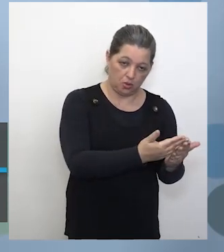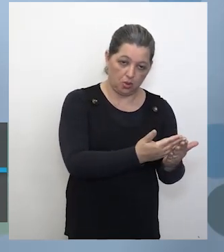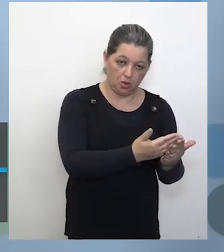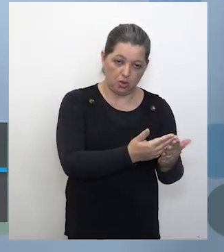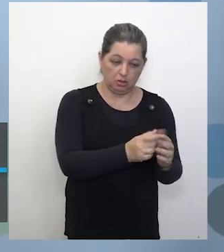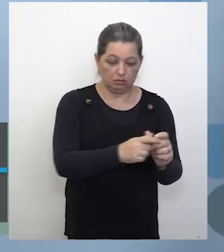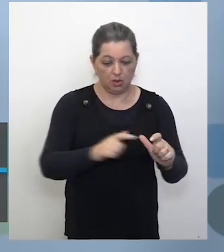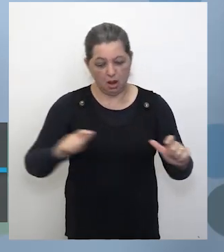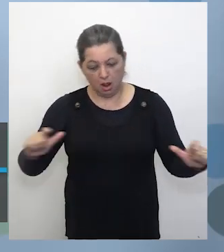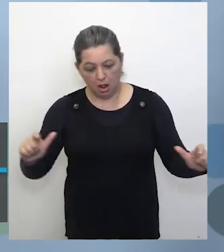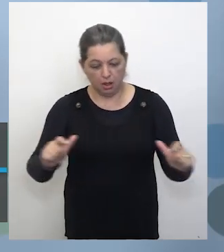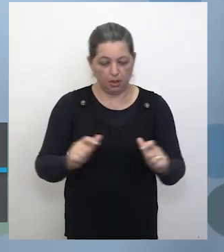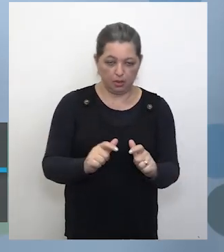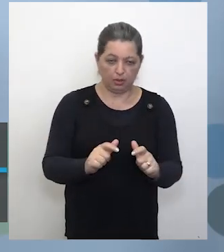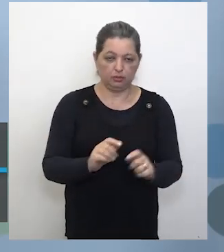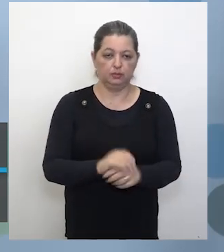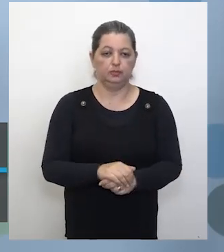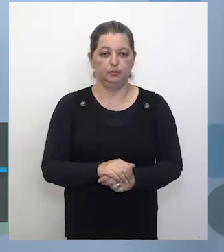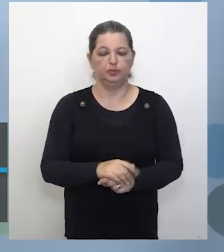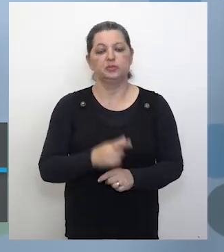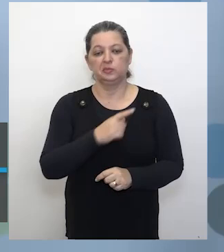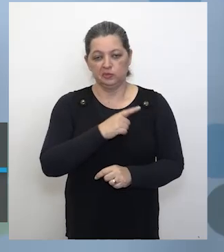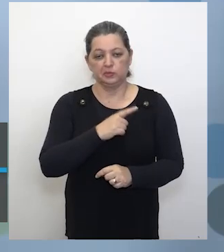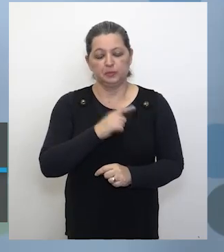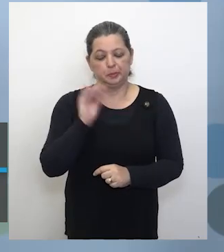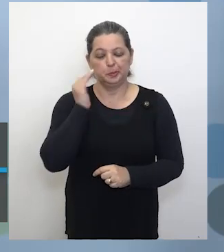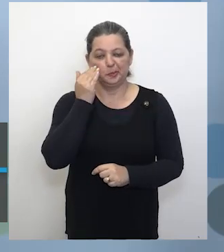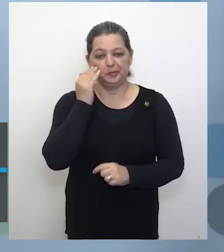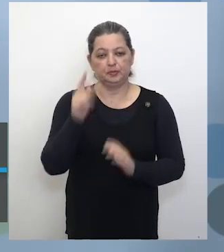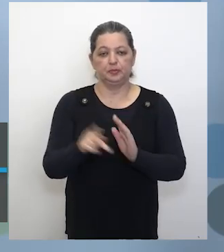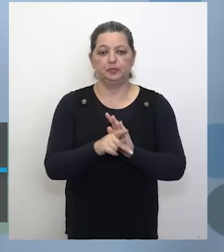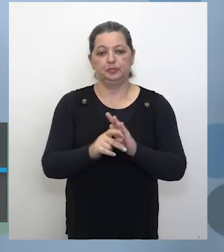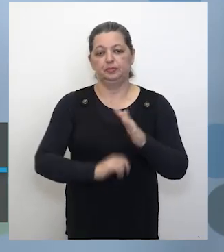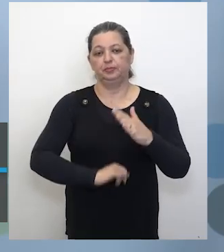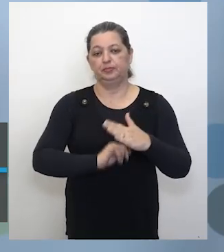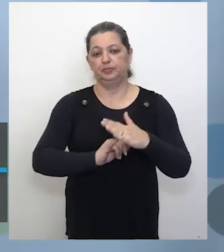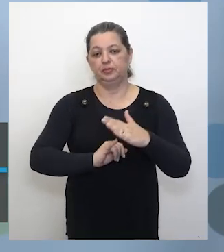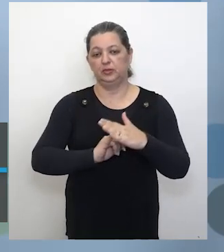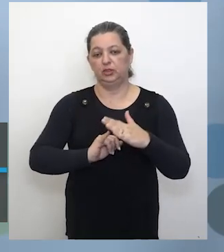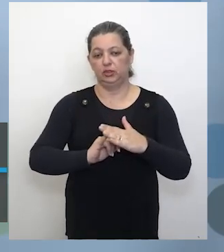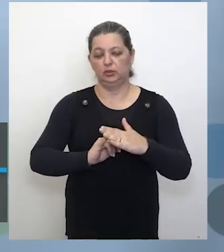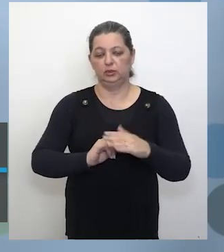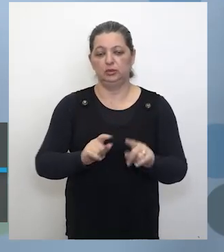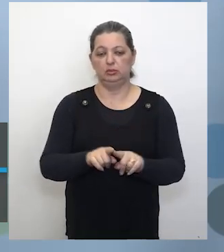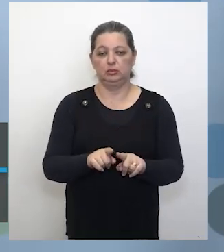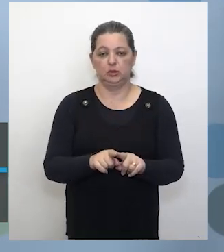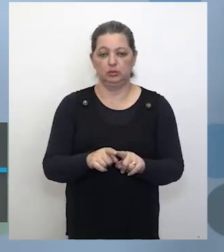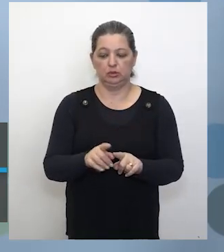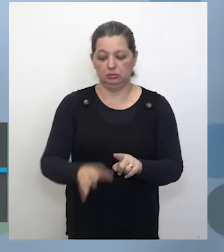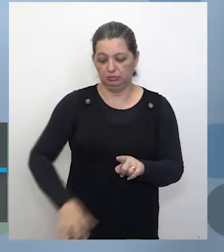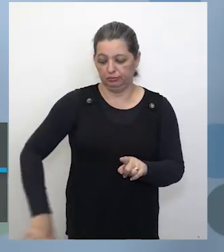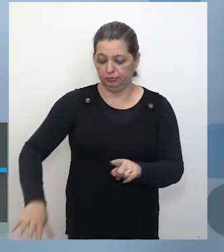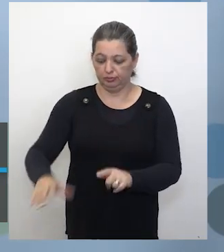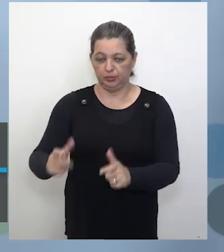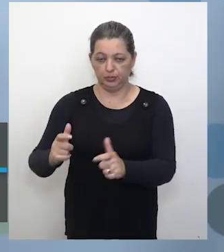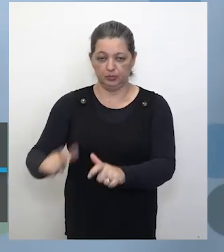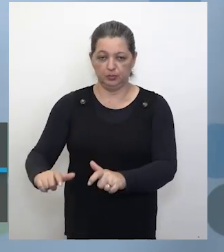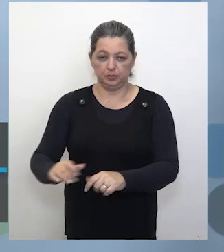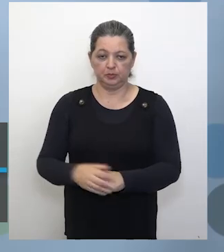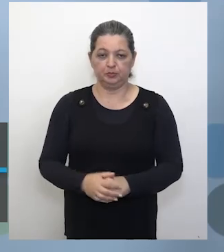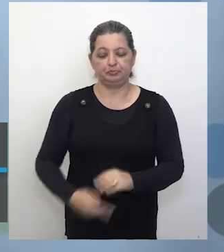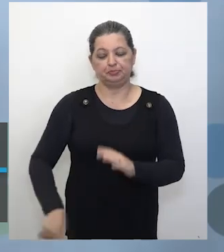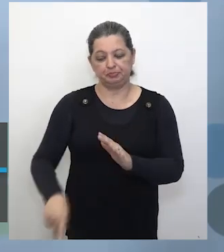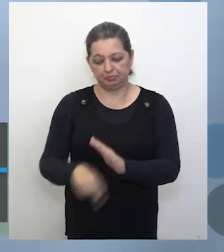muito diferentes, mas nós entendemos essa instituição que faz parte de um determinado território, pertencente